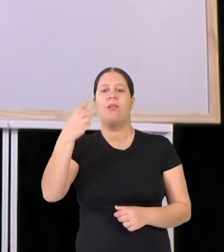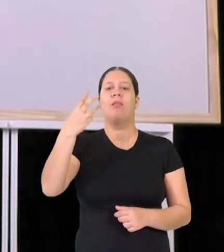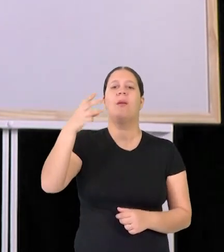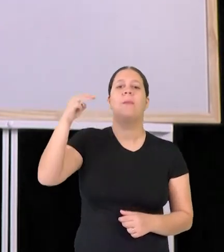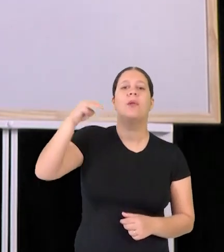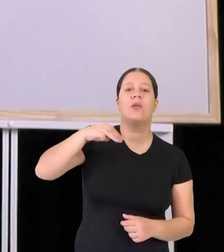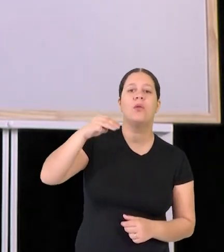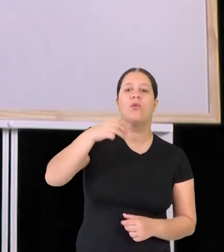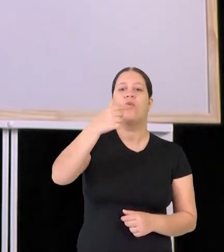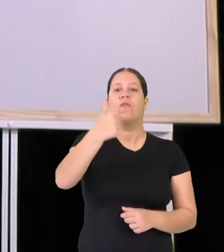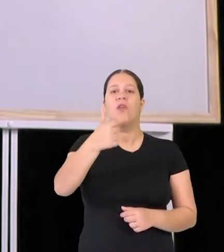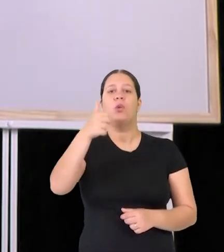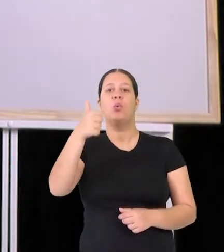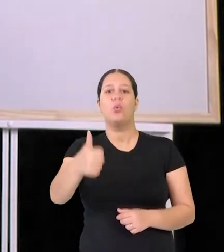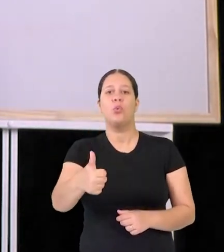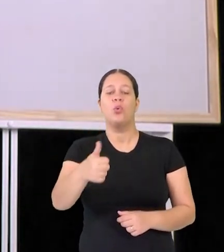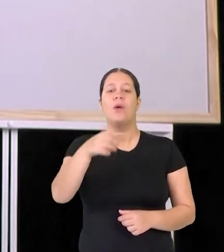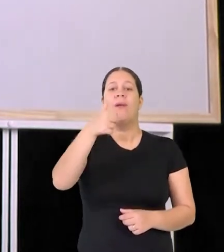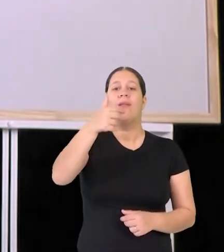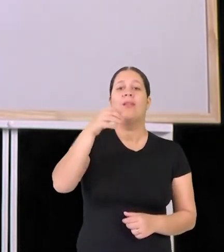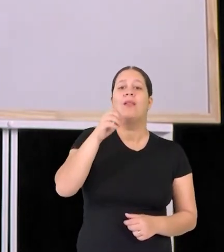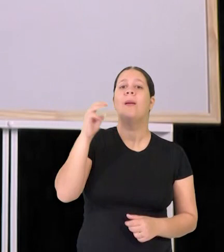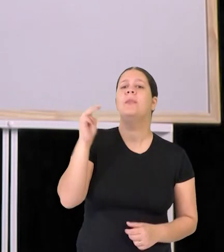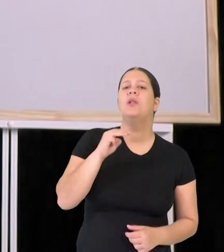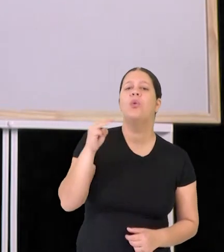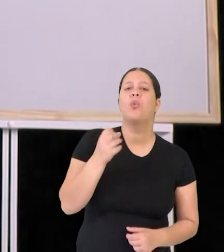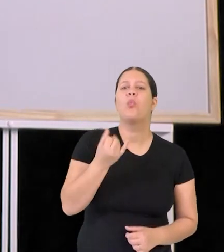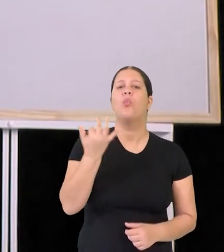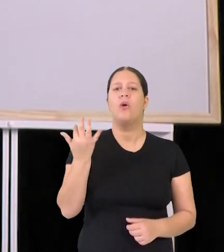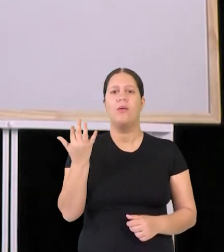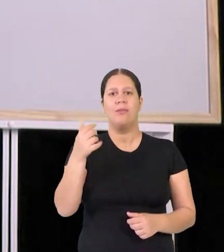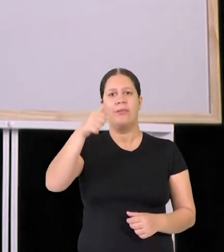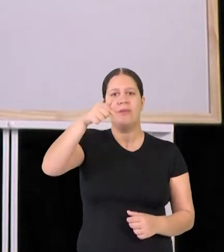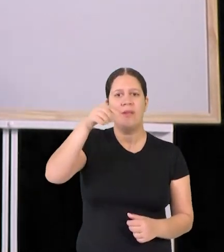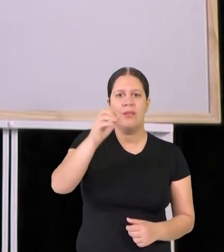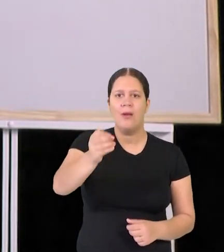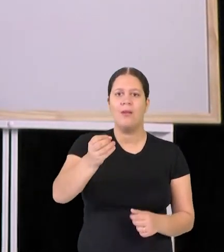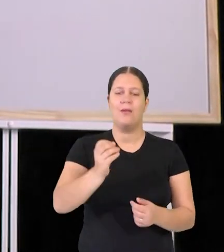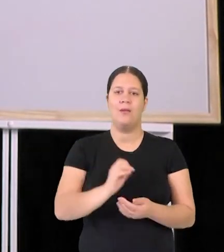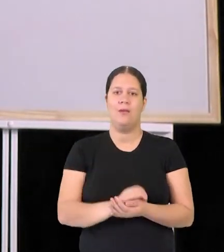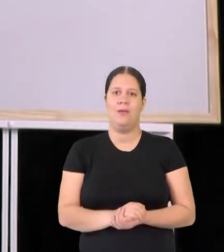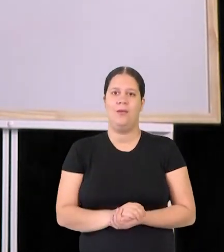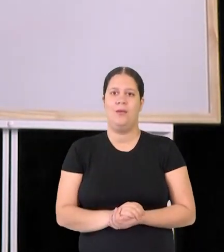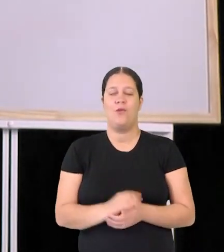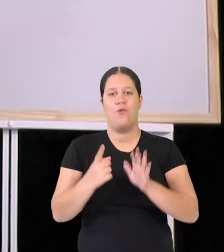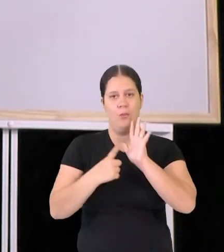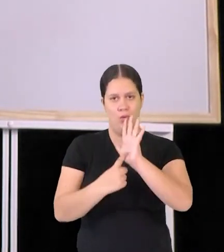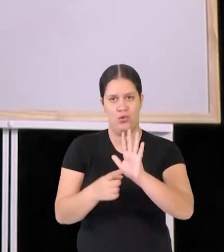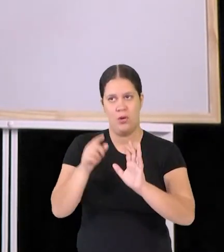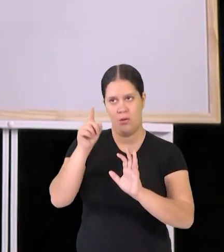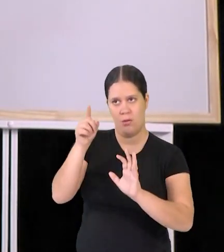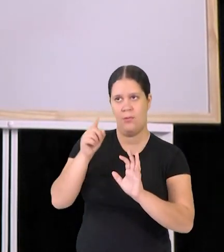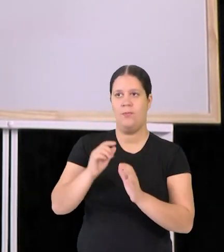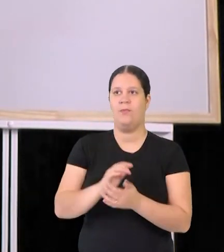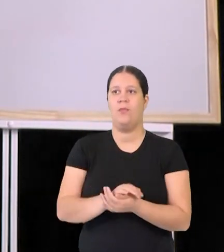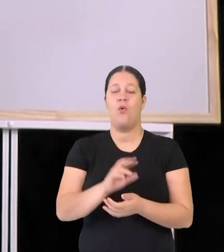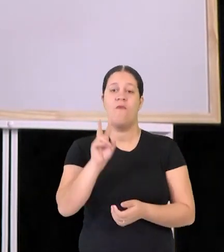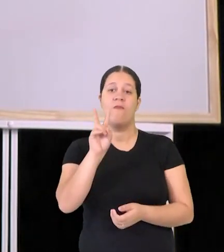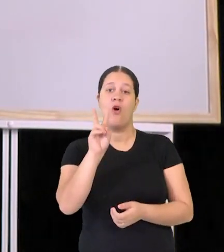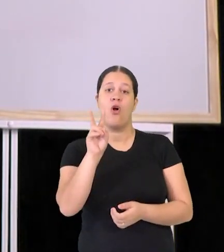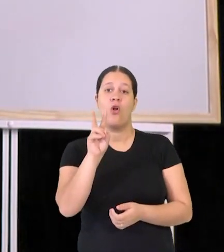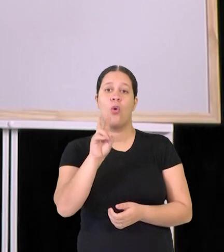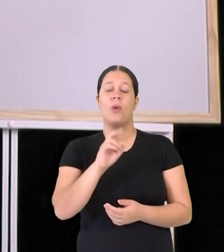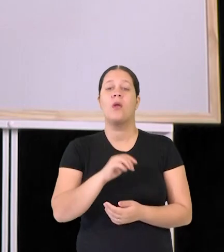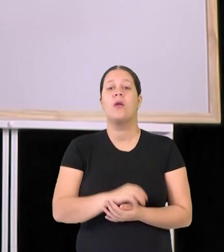3 minutos, 21. Ou seja, em 10 minutos vai ser quanto? 70, né? Mas vamos fazer, vou mostrar aqui. O volume,